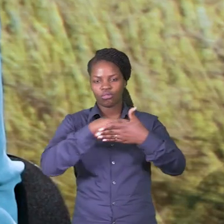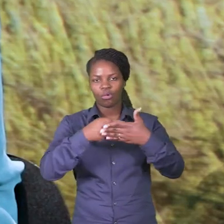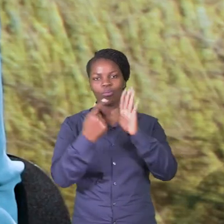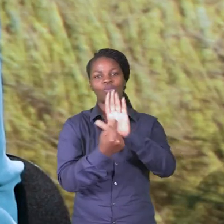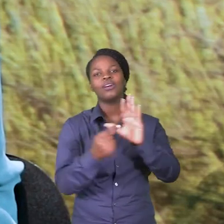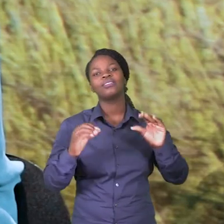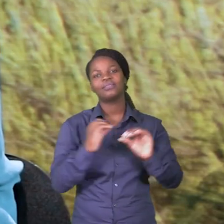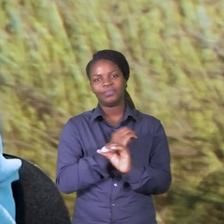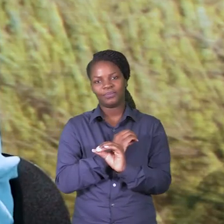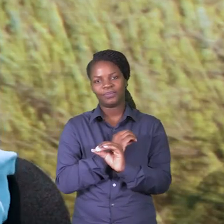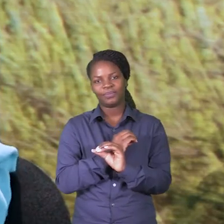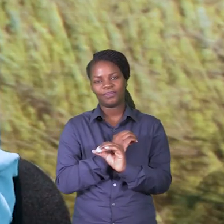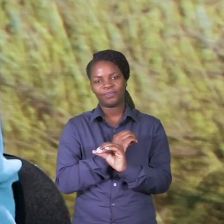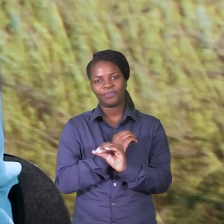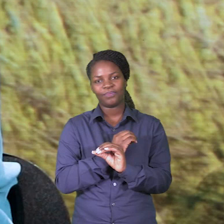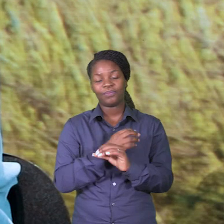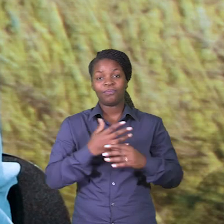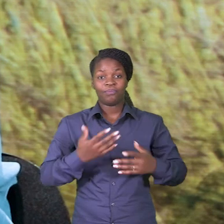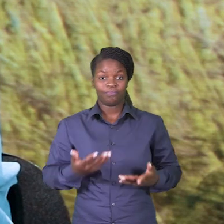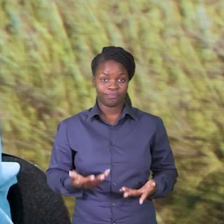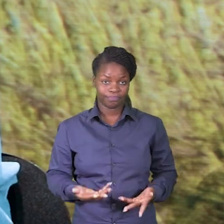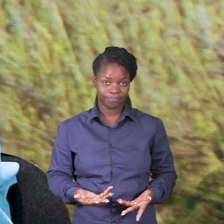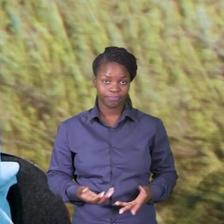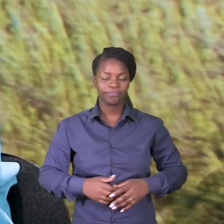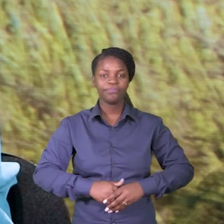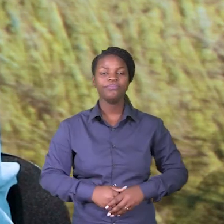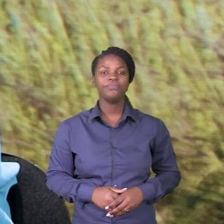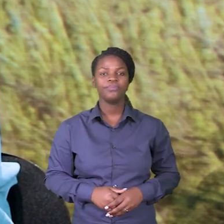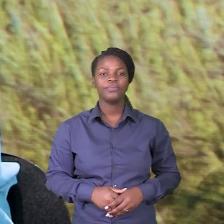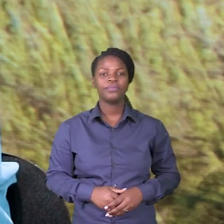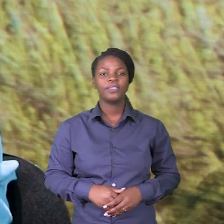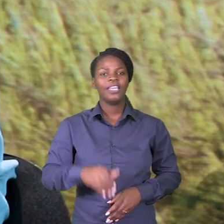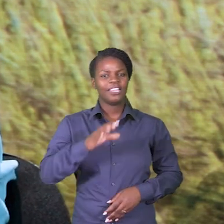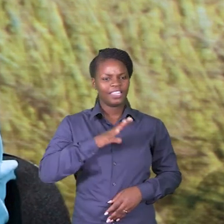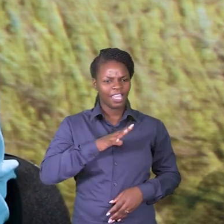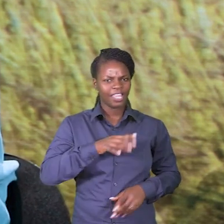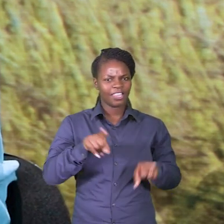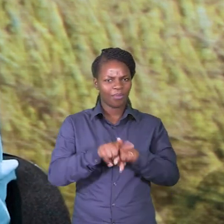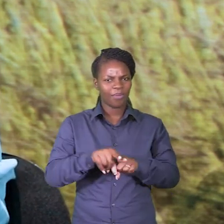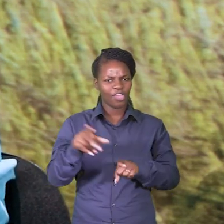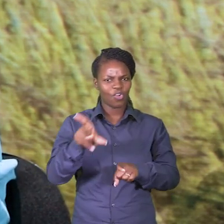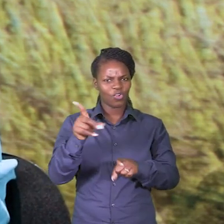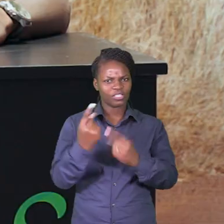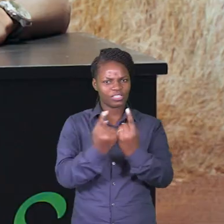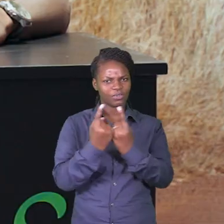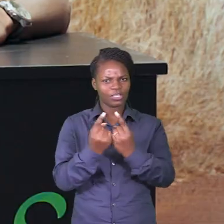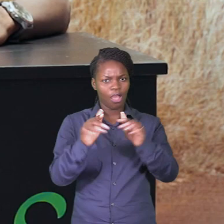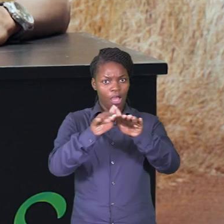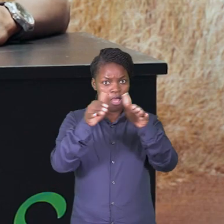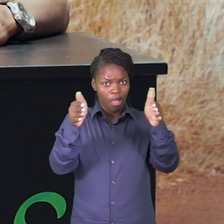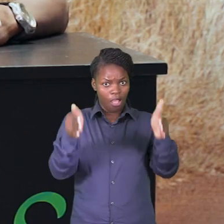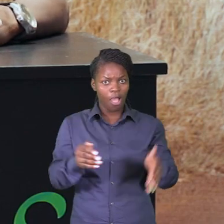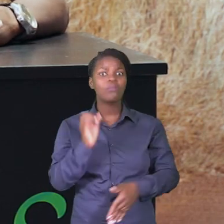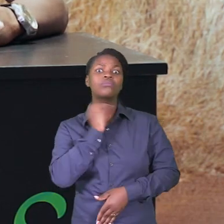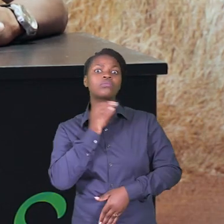mas hum apesar de existir o tal sistema a caixa por exemplo a caixa de